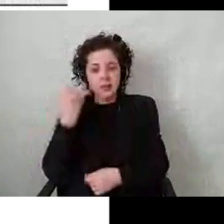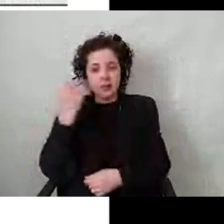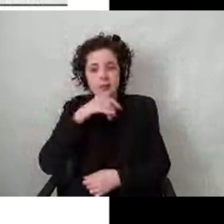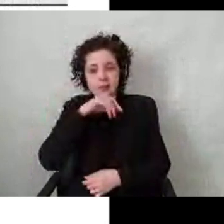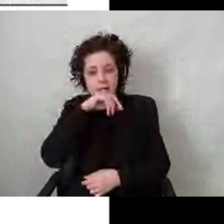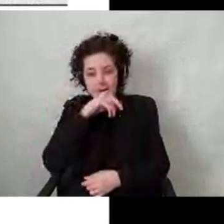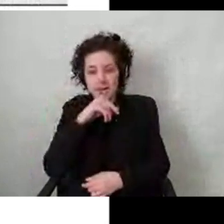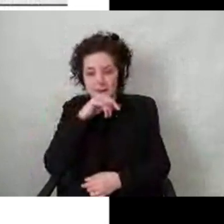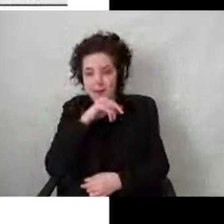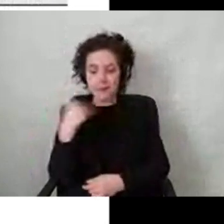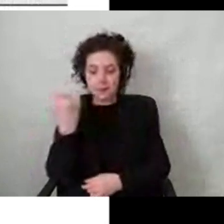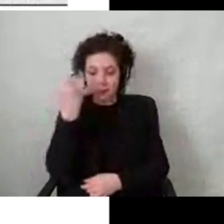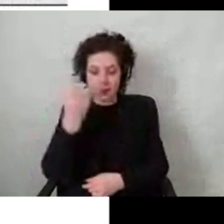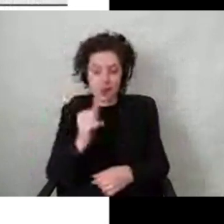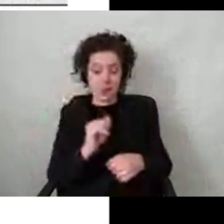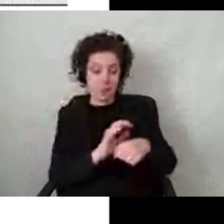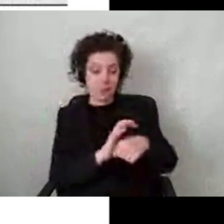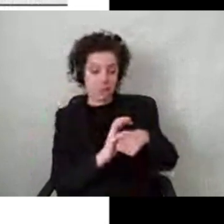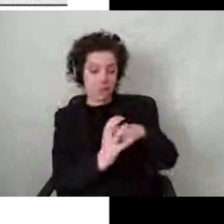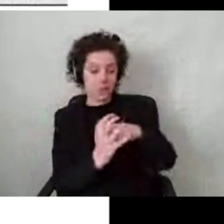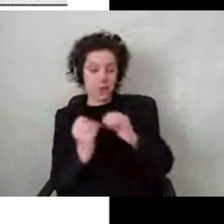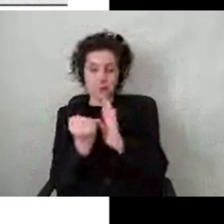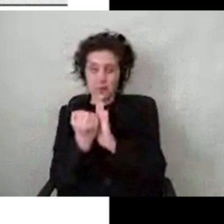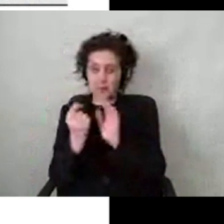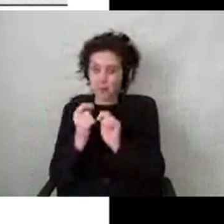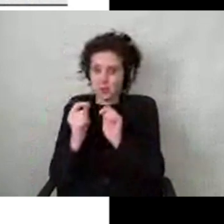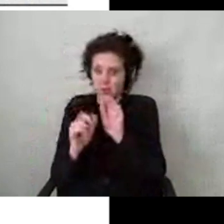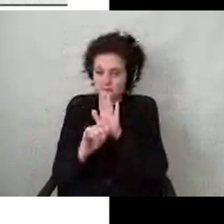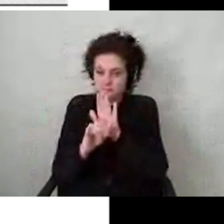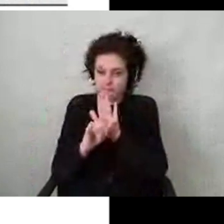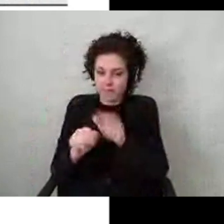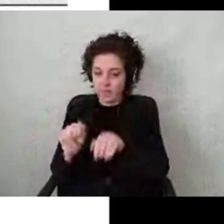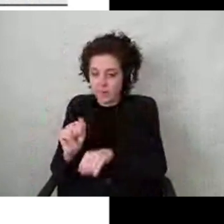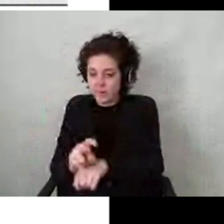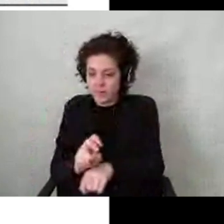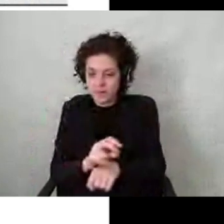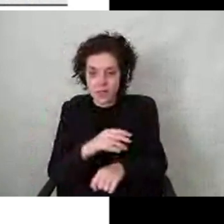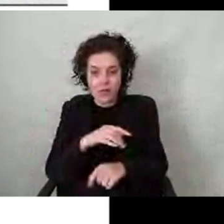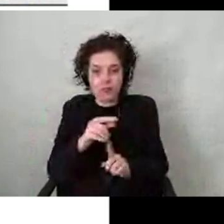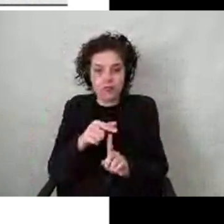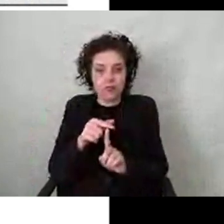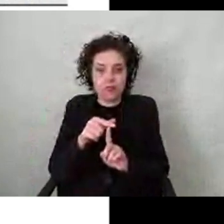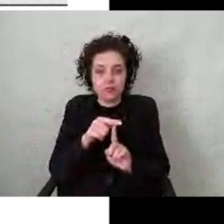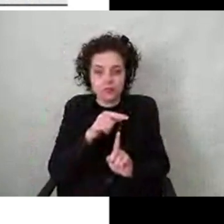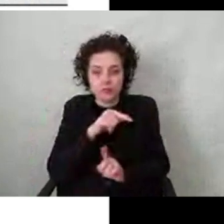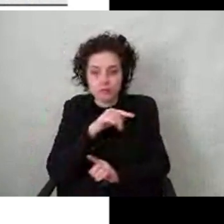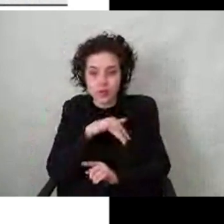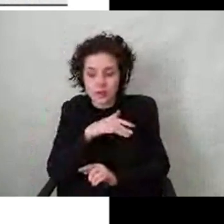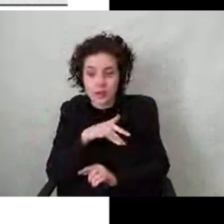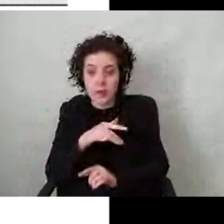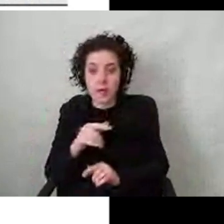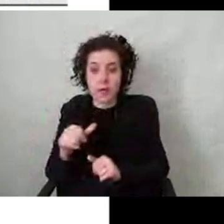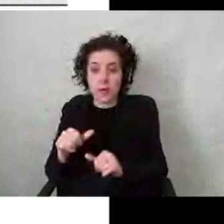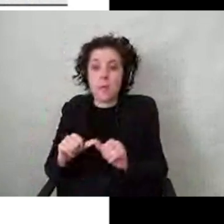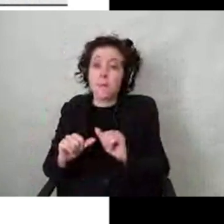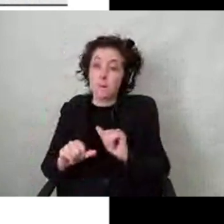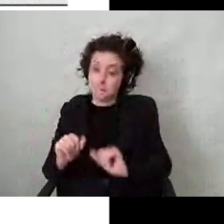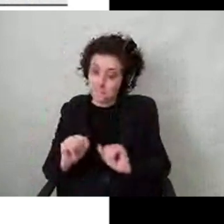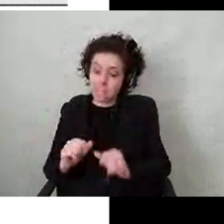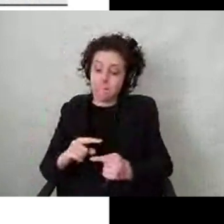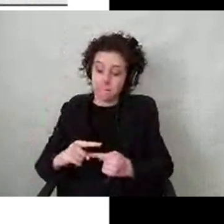dos coronavírus é que vírus que infectam uma espécie eventualmente podem sofrer alterações genéticas,